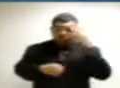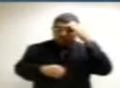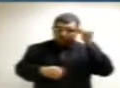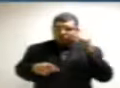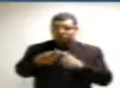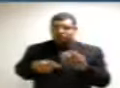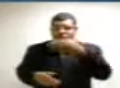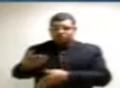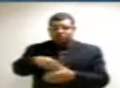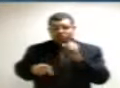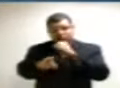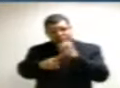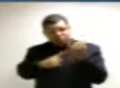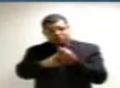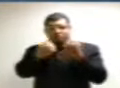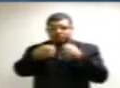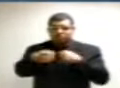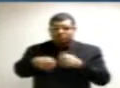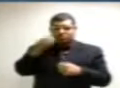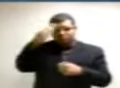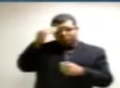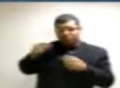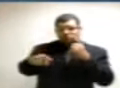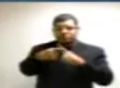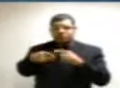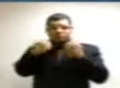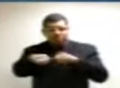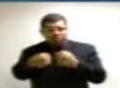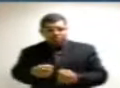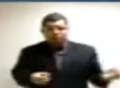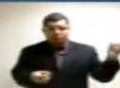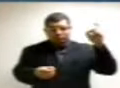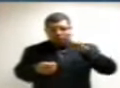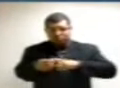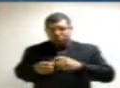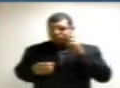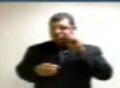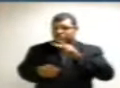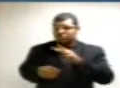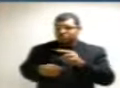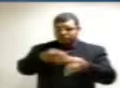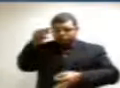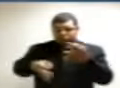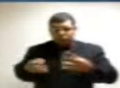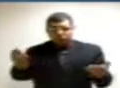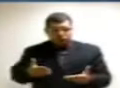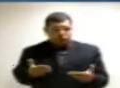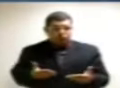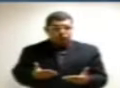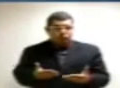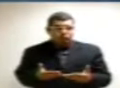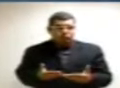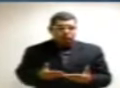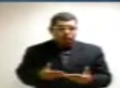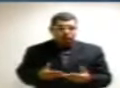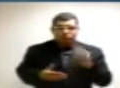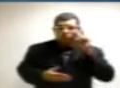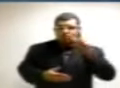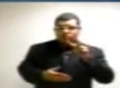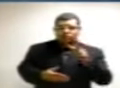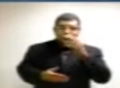repassou recursos. E a sociedade precisa saber porque precisa voltar a olhar para o Tribunal de Justiça com